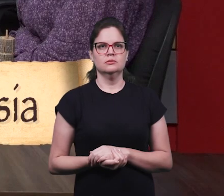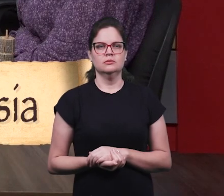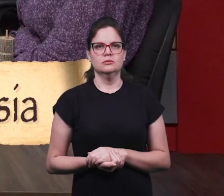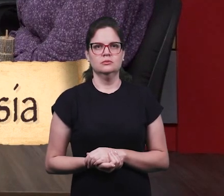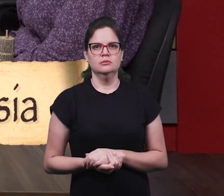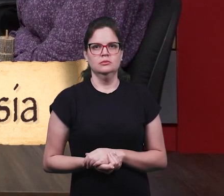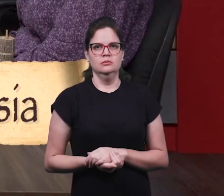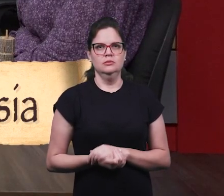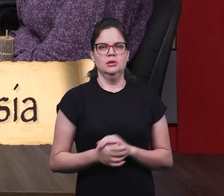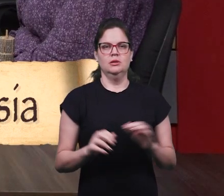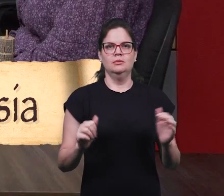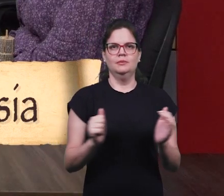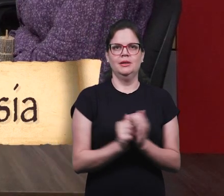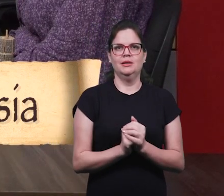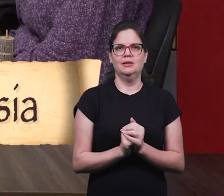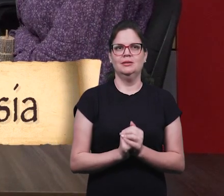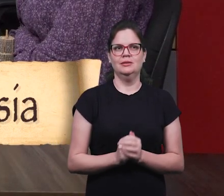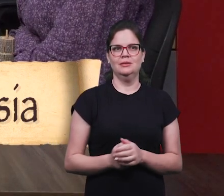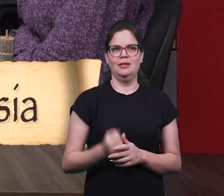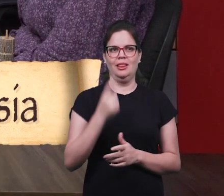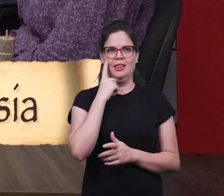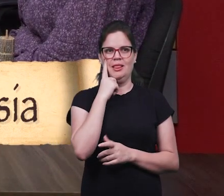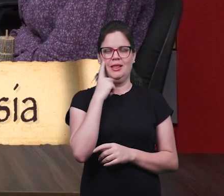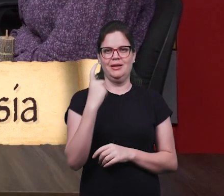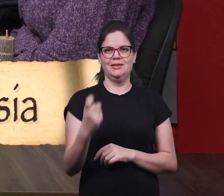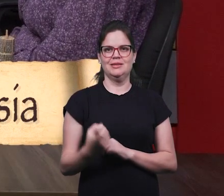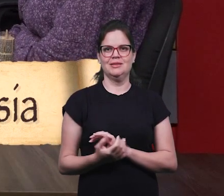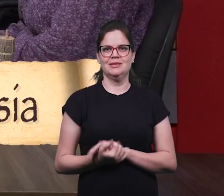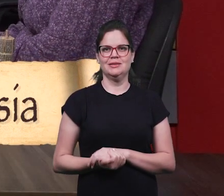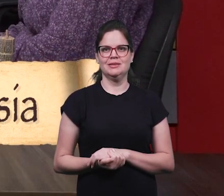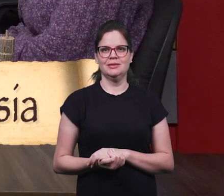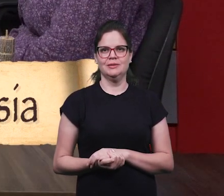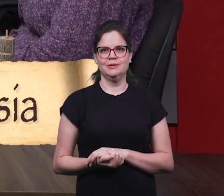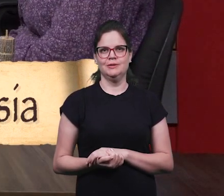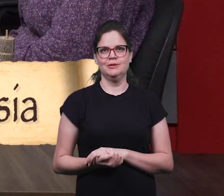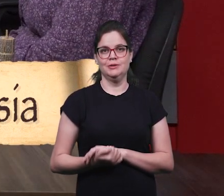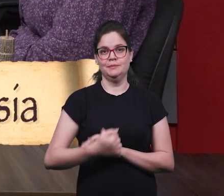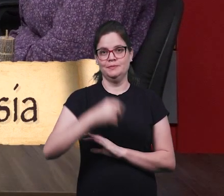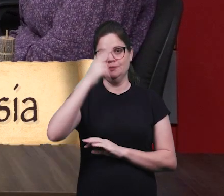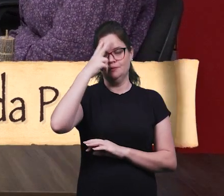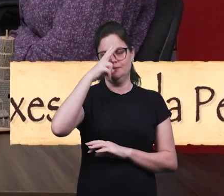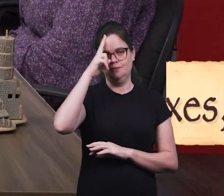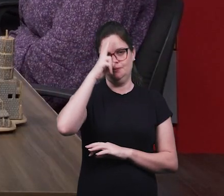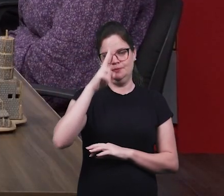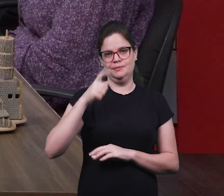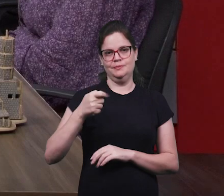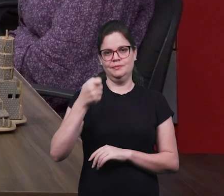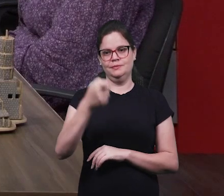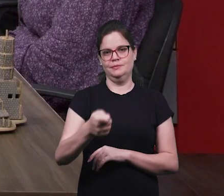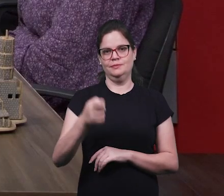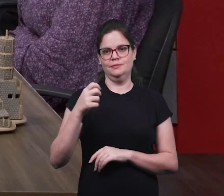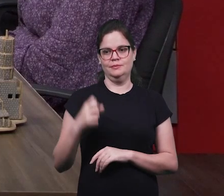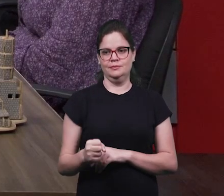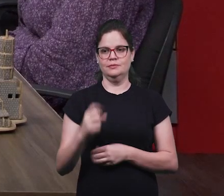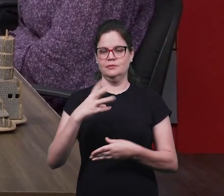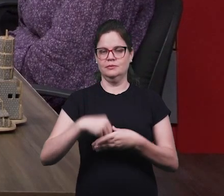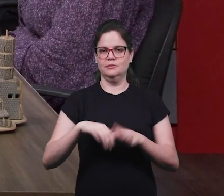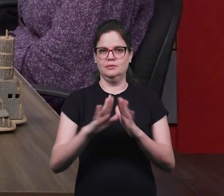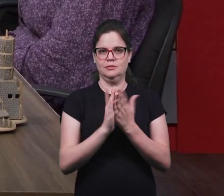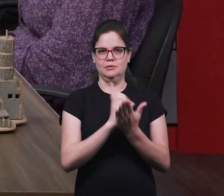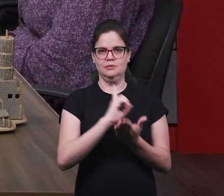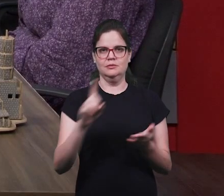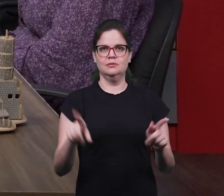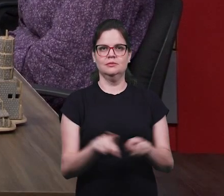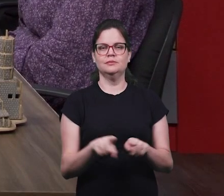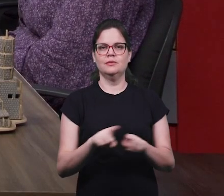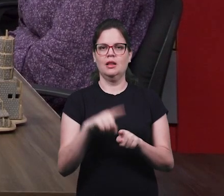Jerusalém. Amém, né? Amém. Muito interessante essa história do Assuero, né? Uma história bíblica,